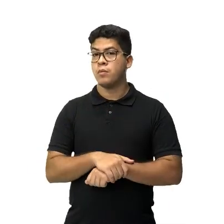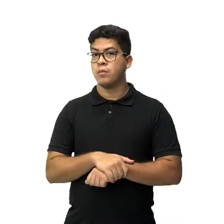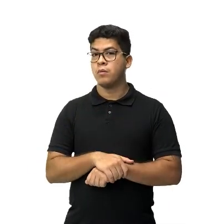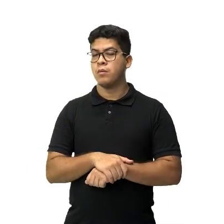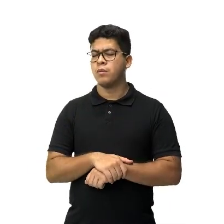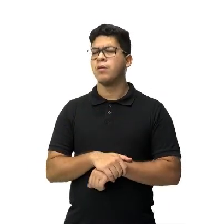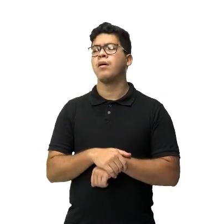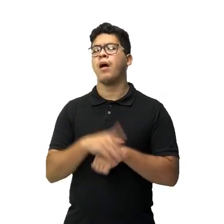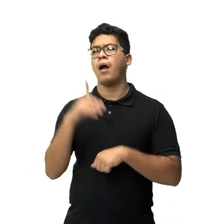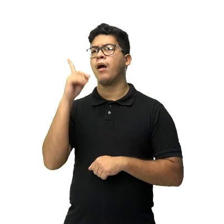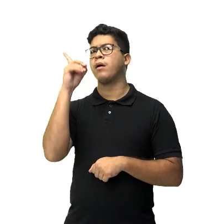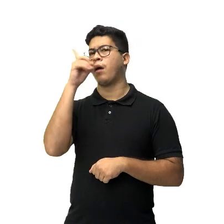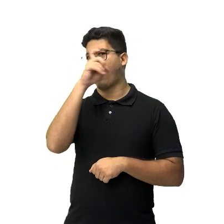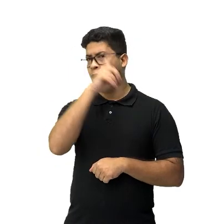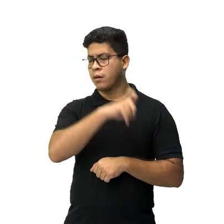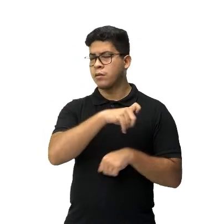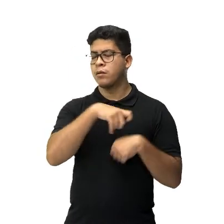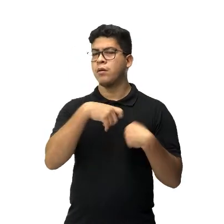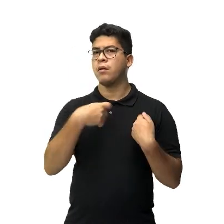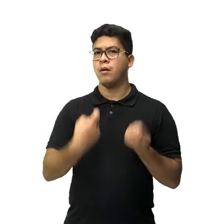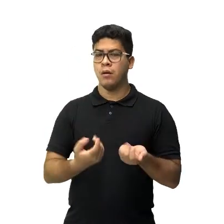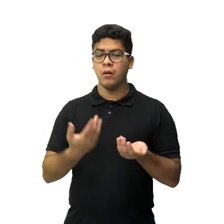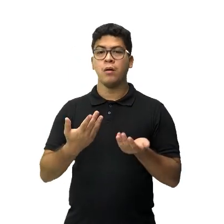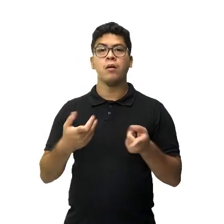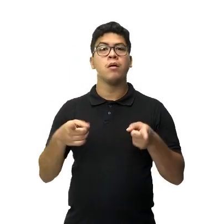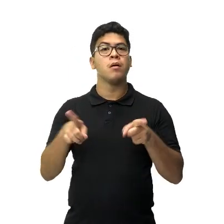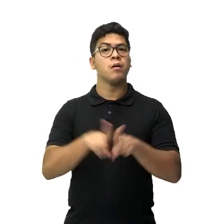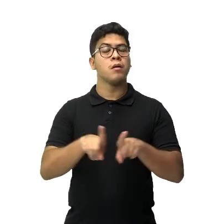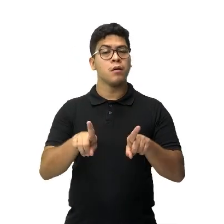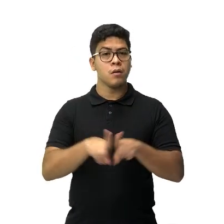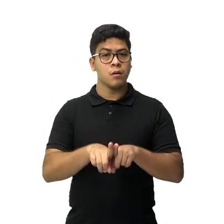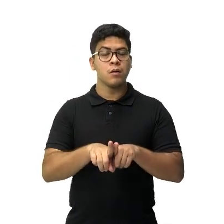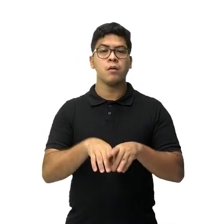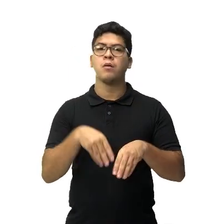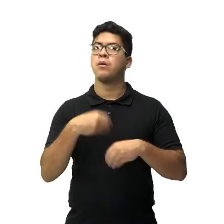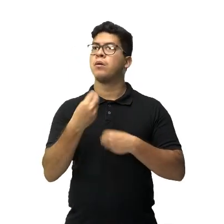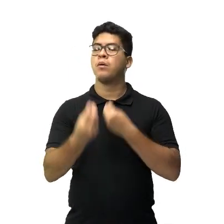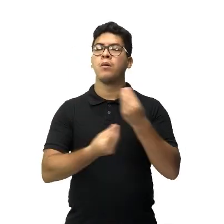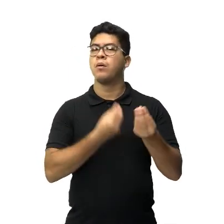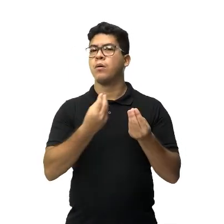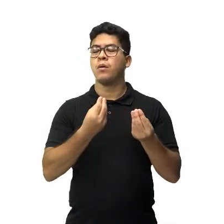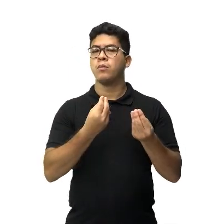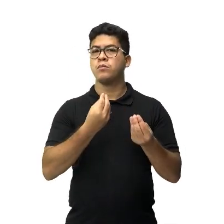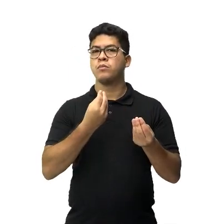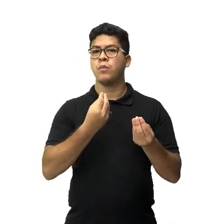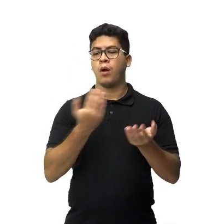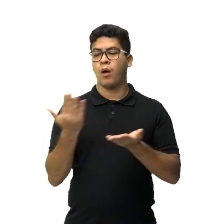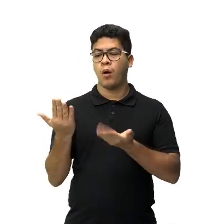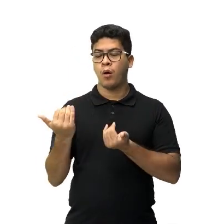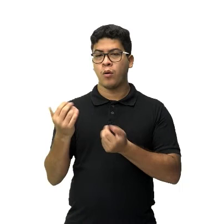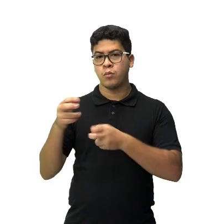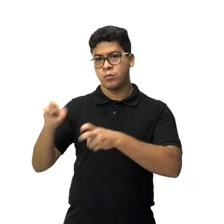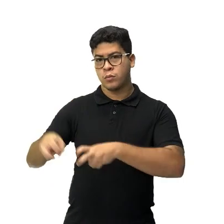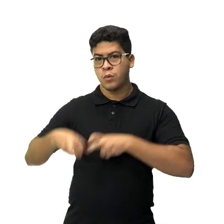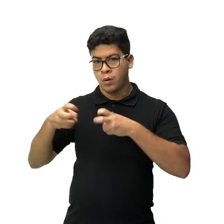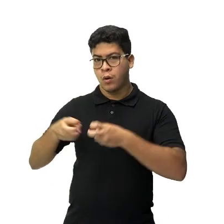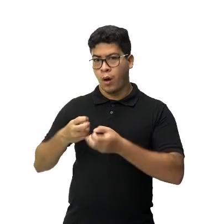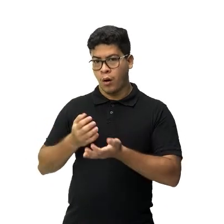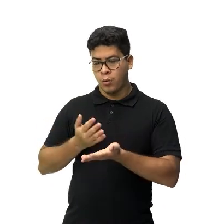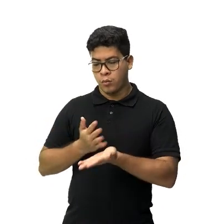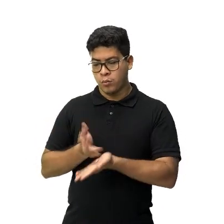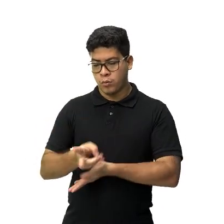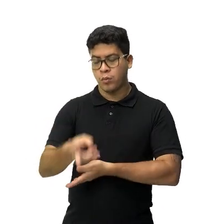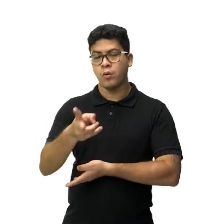os dilemas enfrentados pela juventude rural enquanto a continuidade das